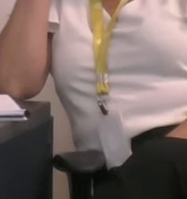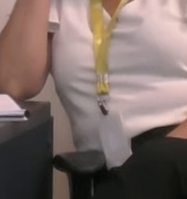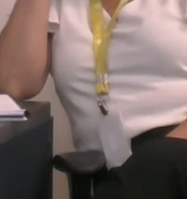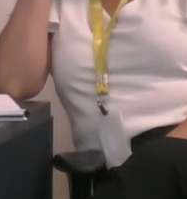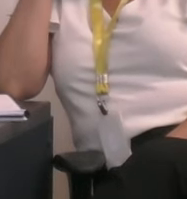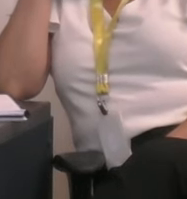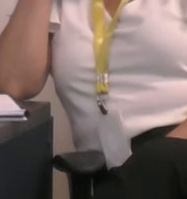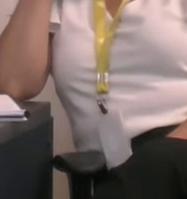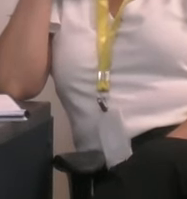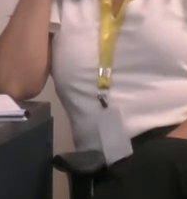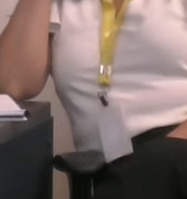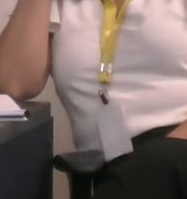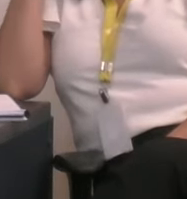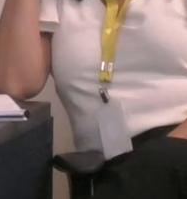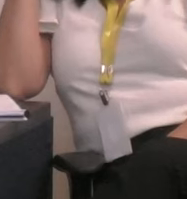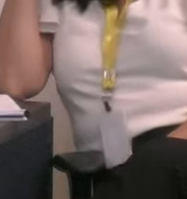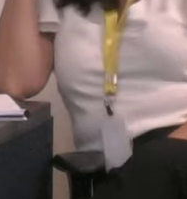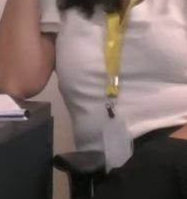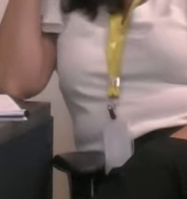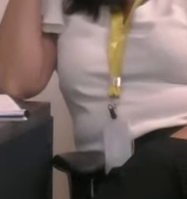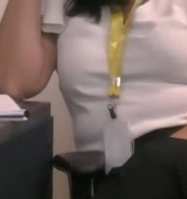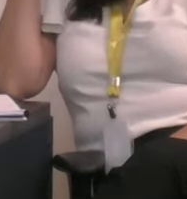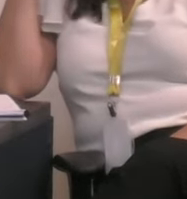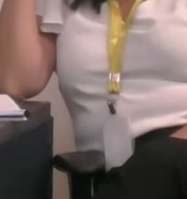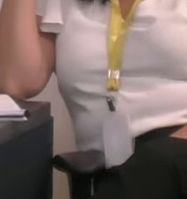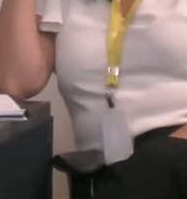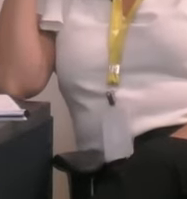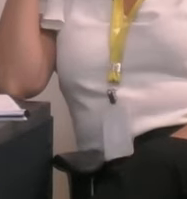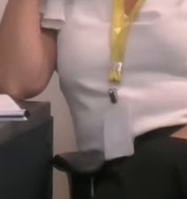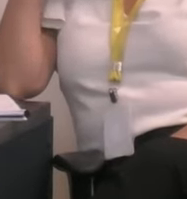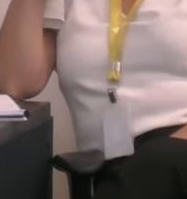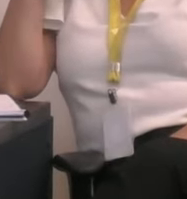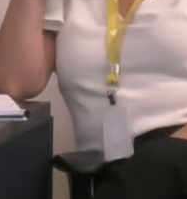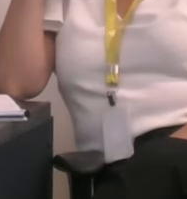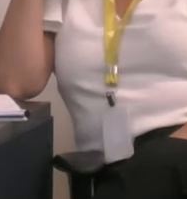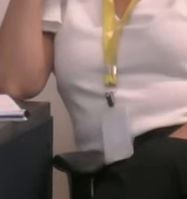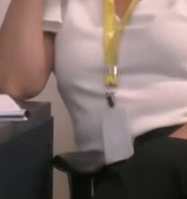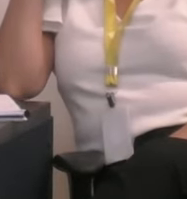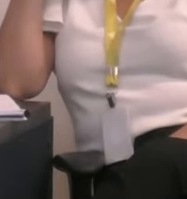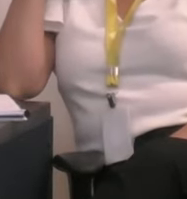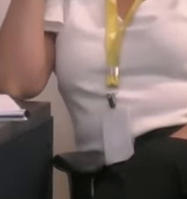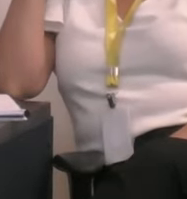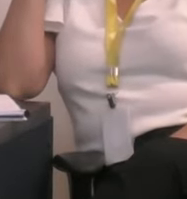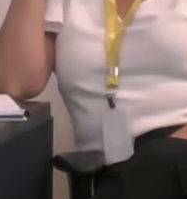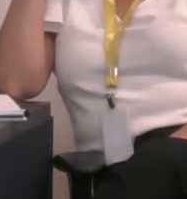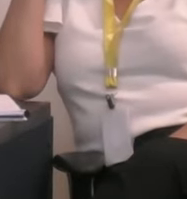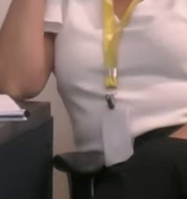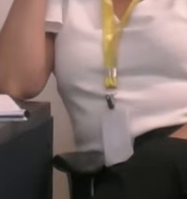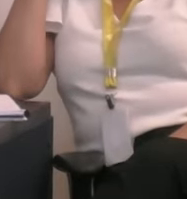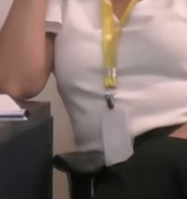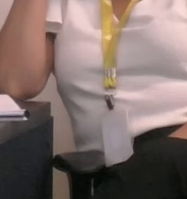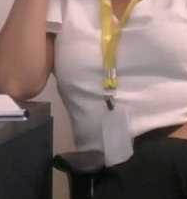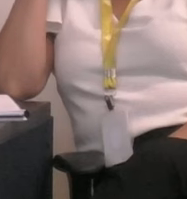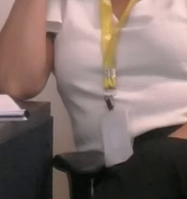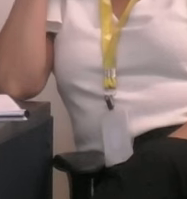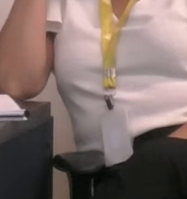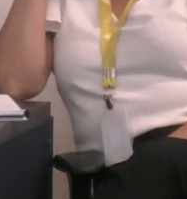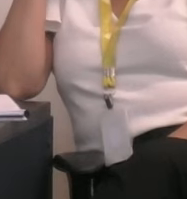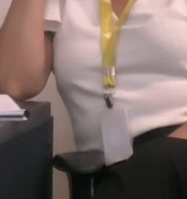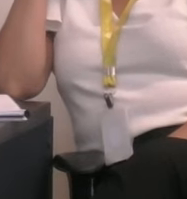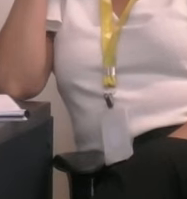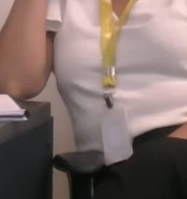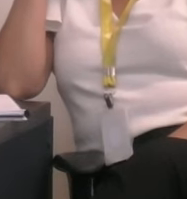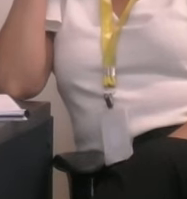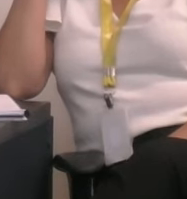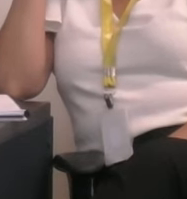às solicitações. Eu morei 30 anos em Belfor Roxo, e saí de Belfor Roxo e fui para Paraíba do Sul. E sabe o que